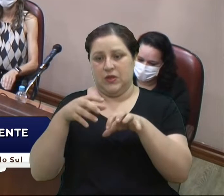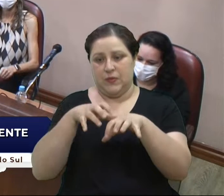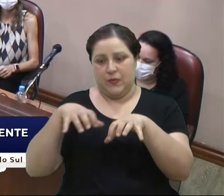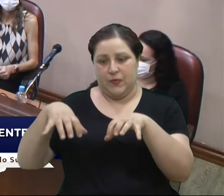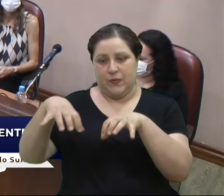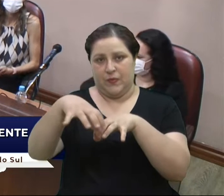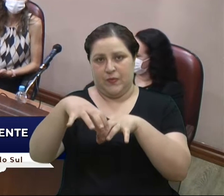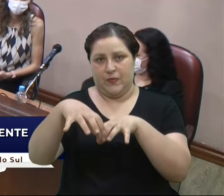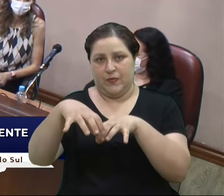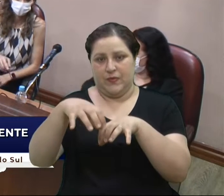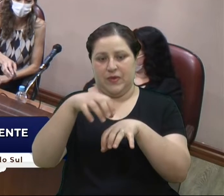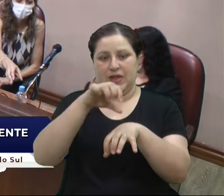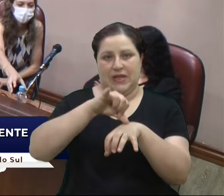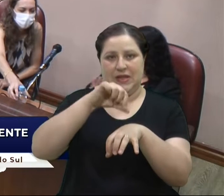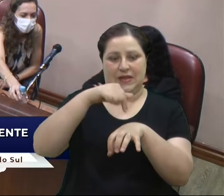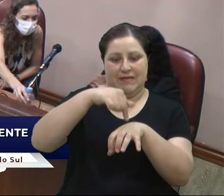de